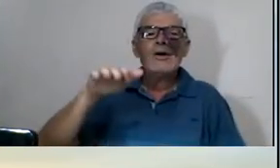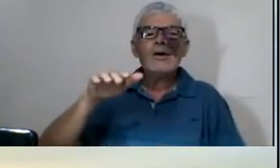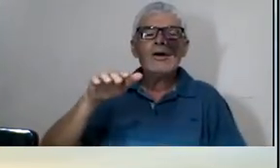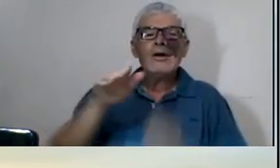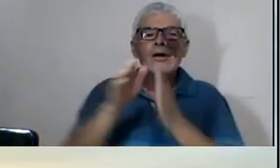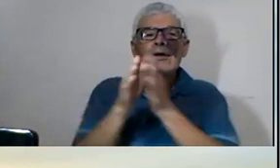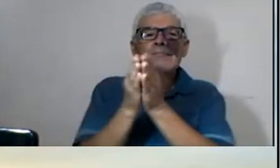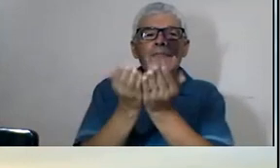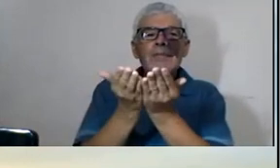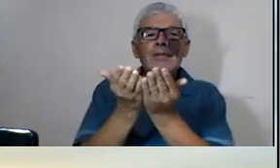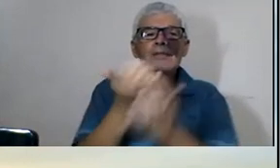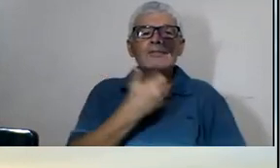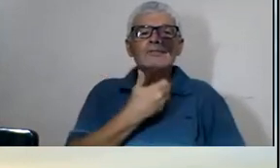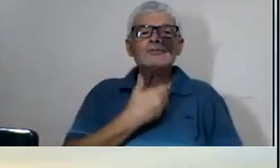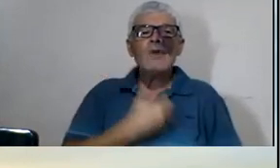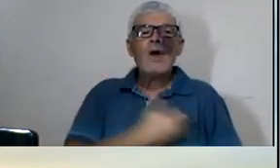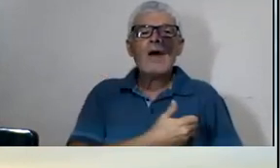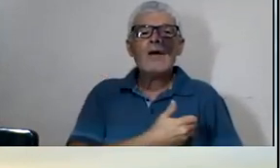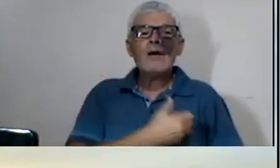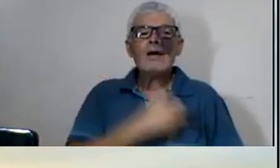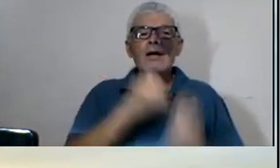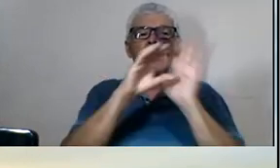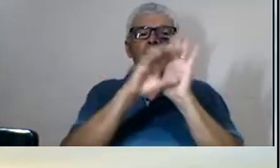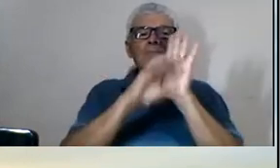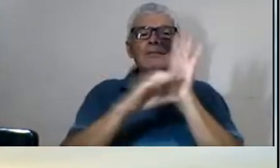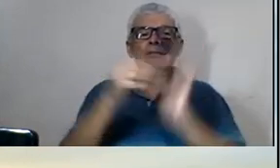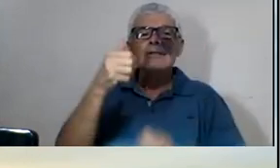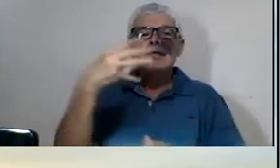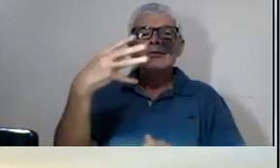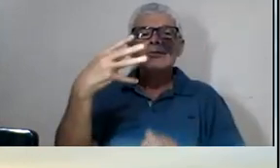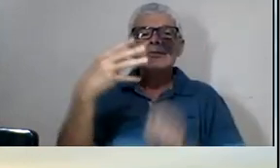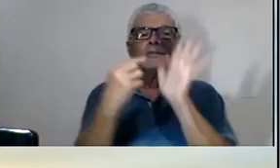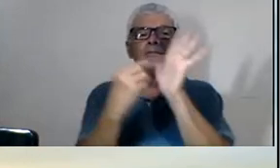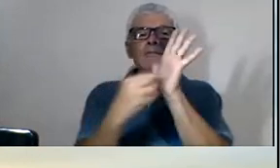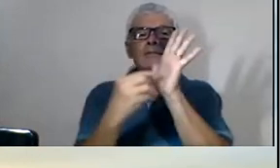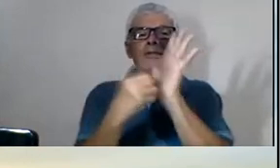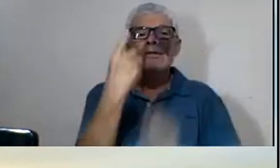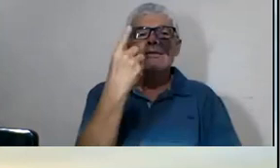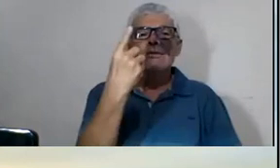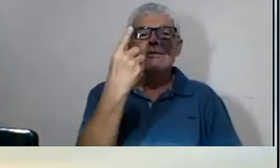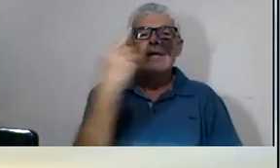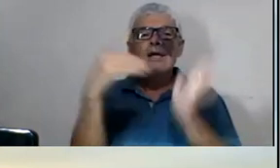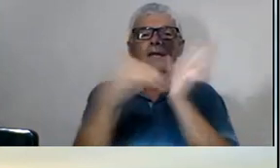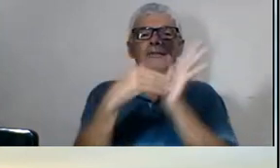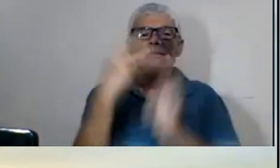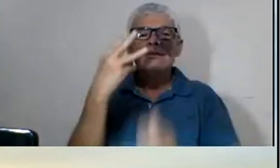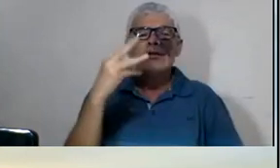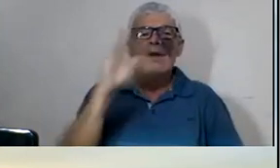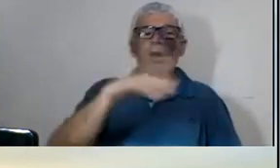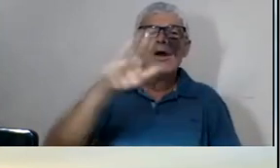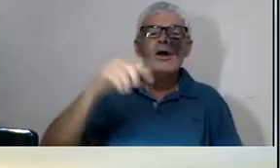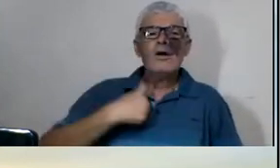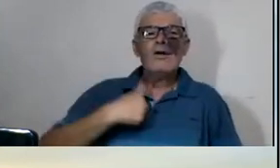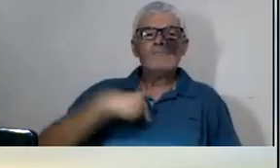Que, além deles abandonarem a reconstrução do templo, eles começaram a construir coisas para si mesmos.